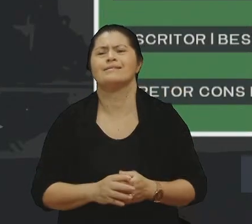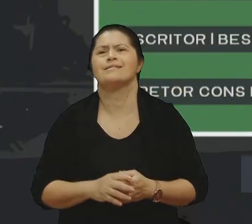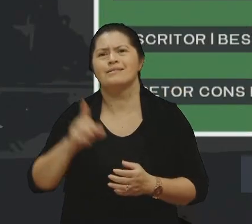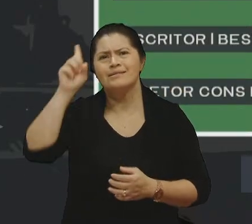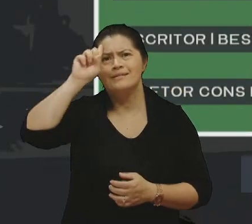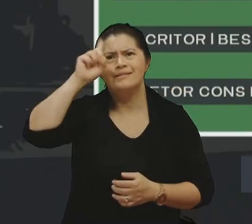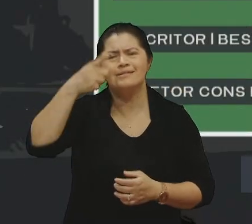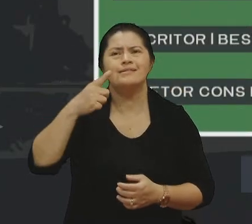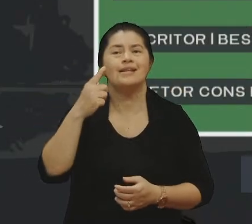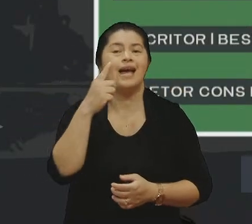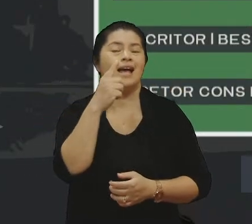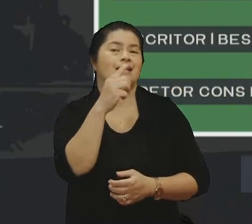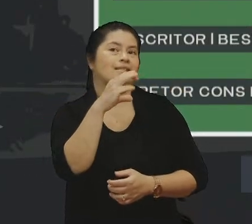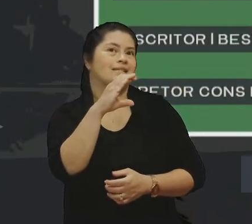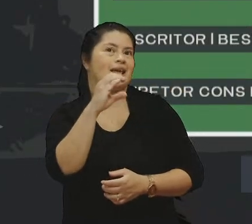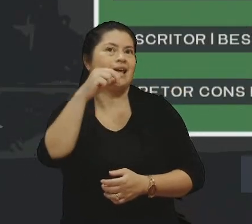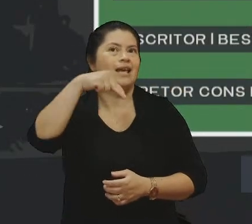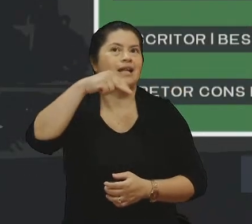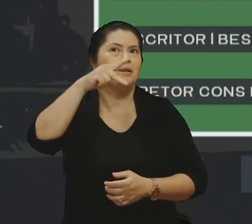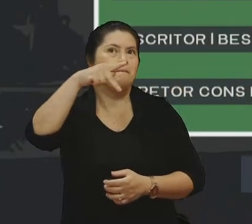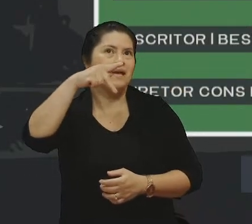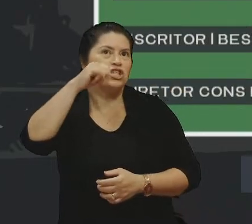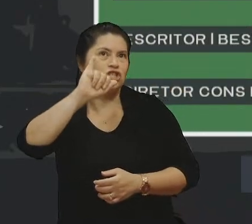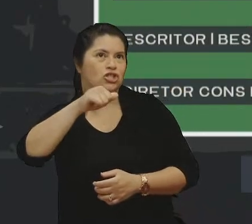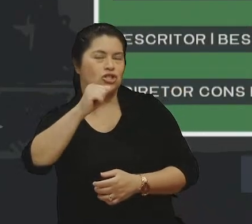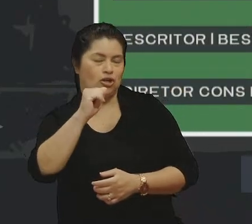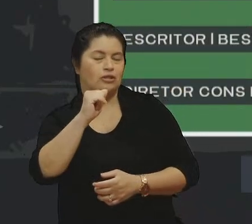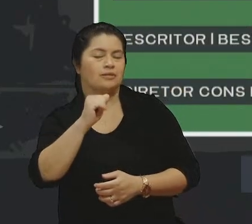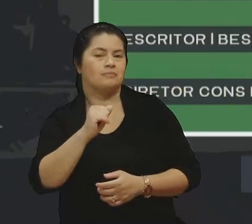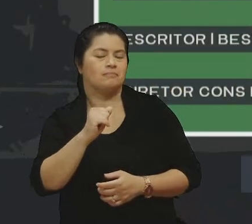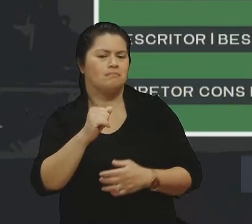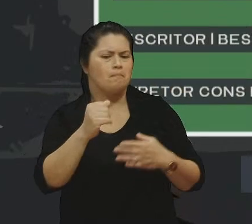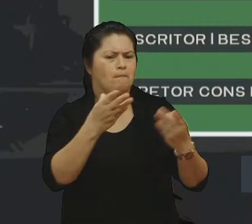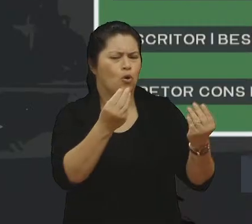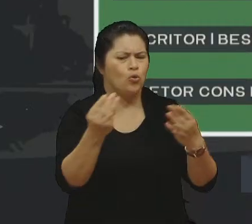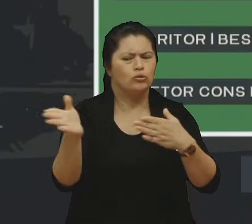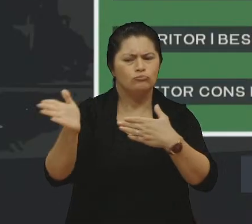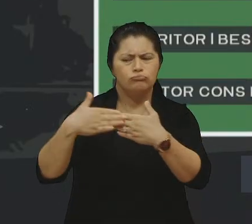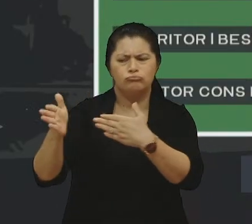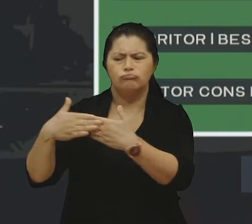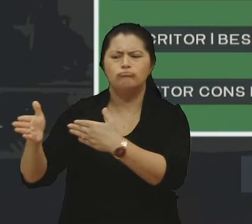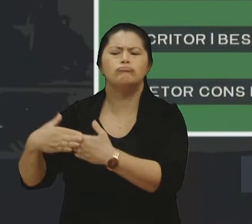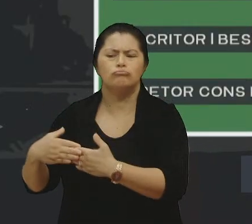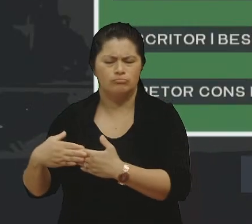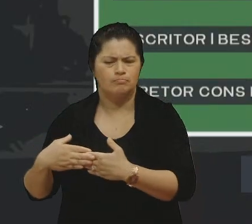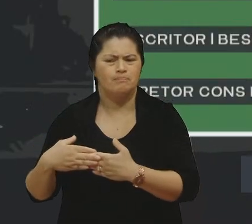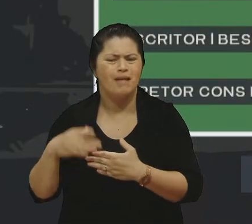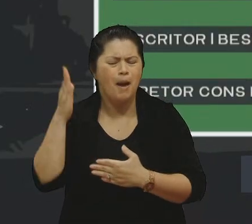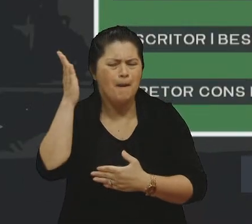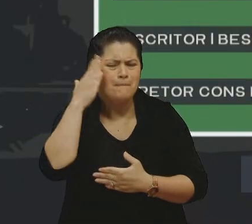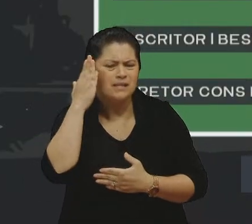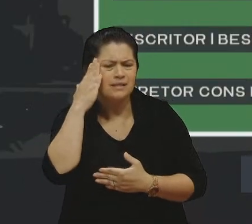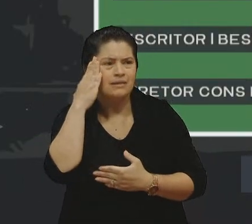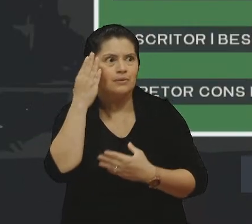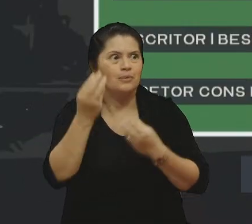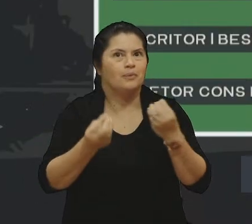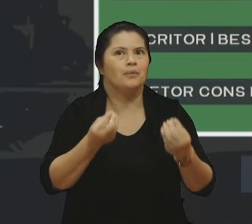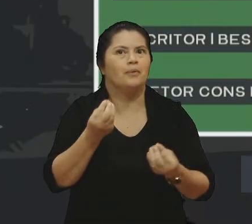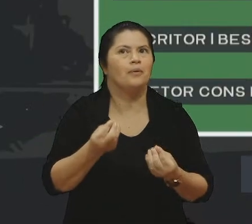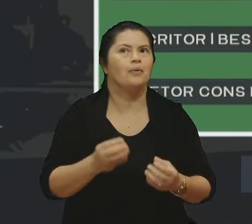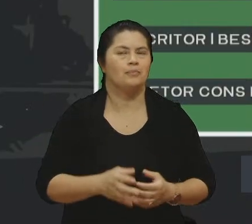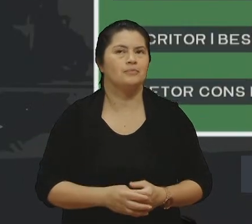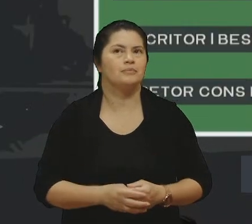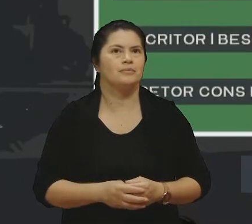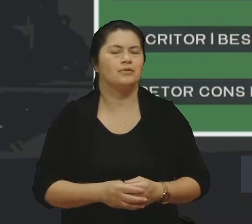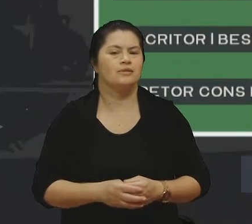8 mil CNPJs ou MEI ou empresários fecharam no ano passado, eu fico me pensando quantos deles dedicaram algum tempo